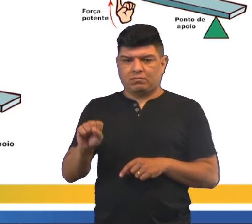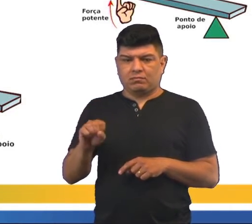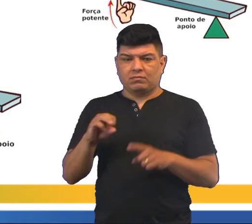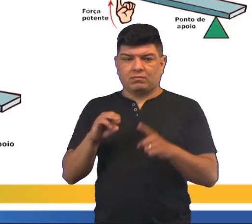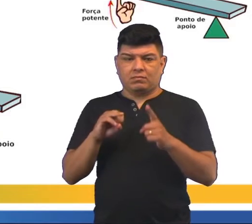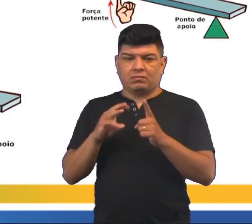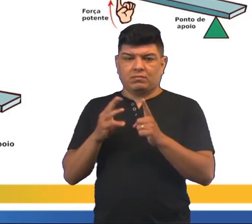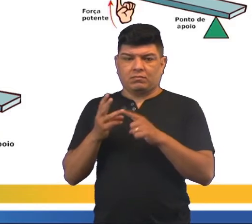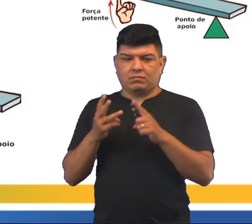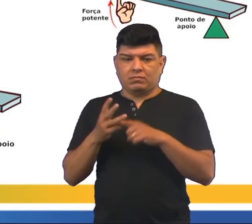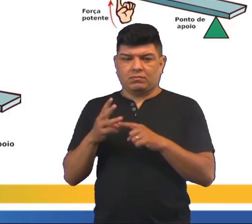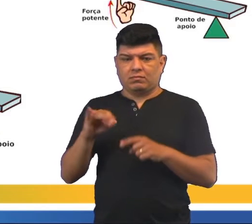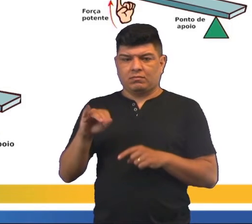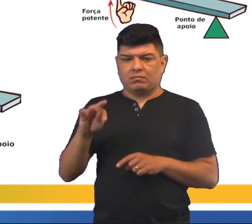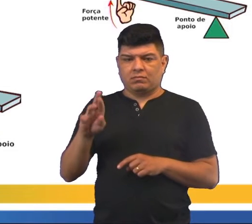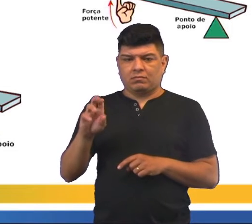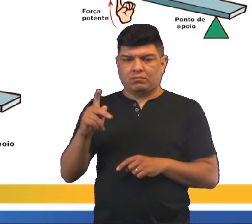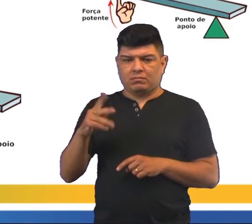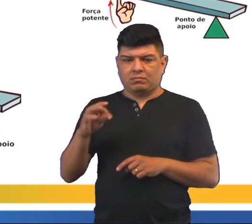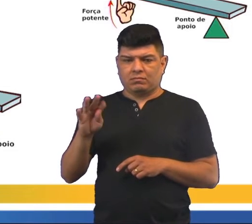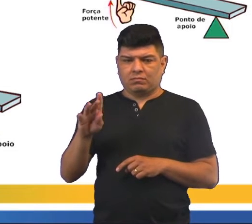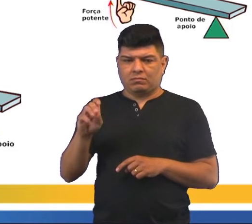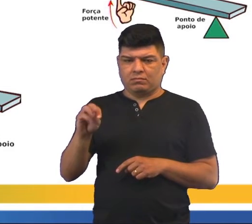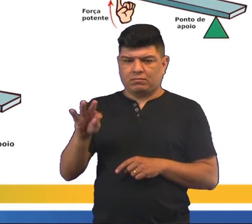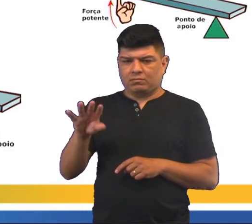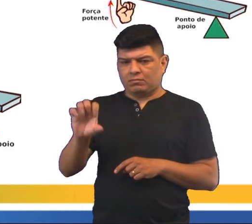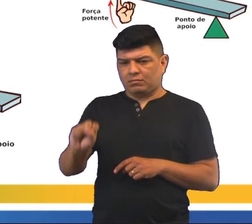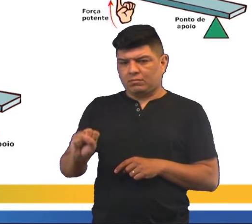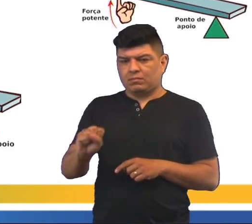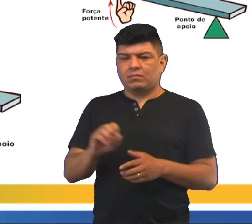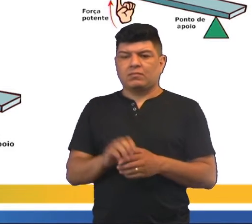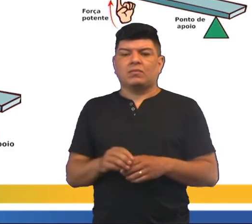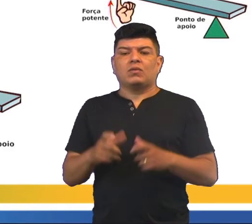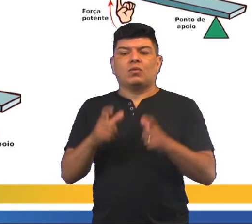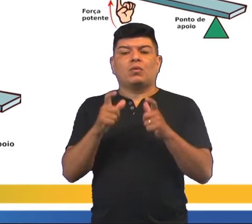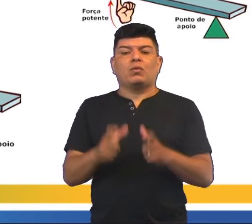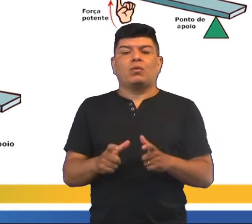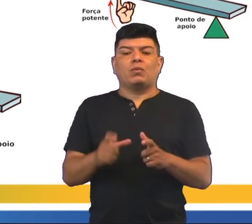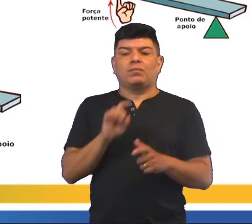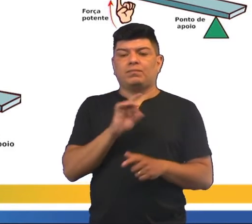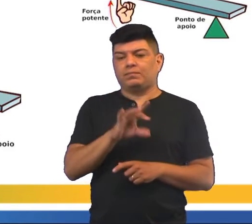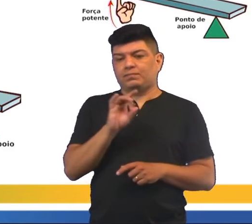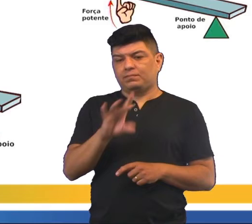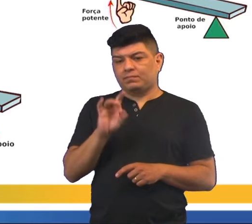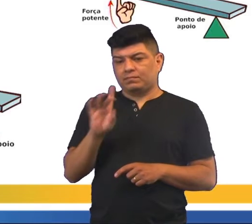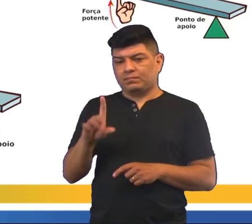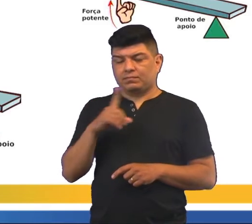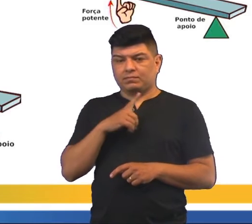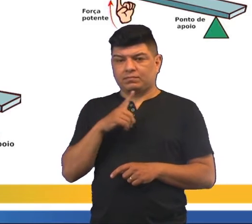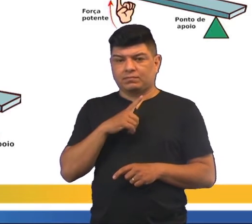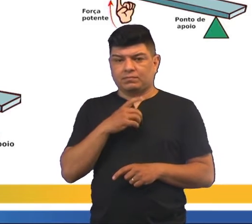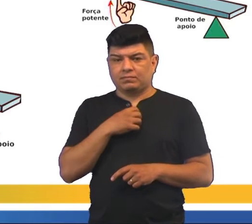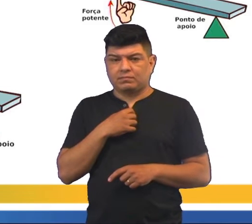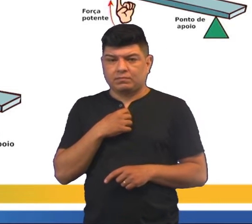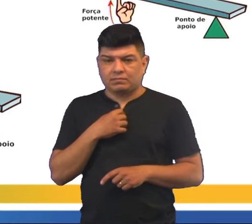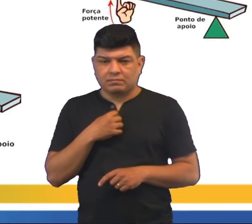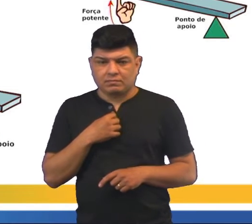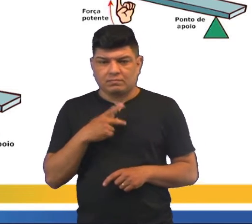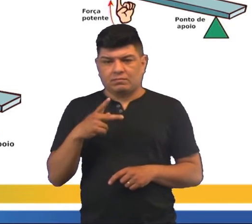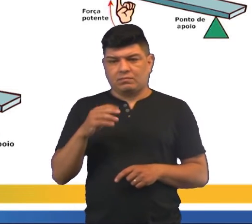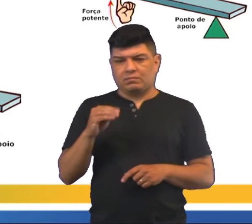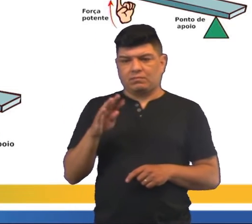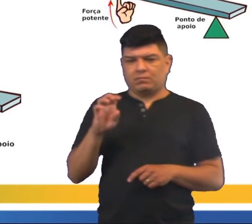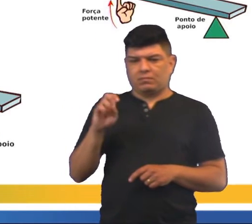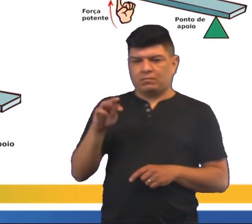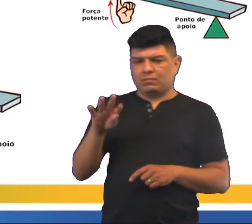Quais que vão ser diferença entre elas onde que fica cada ponto nós temos um ponto Onde vai ser a força